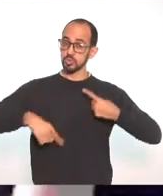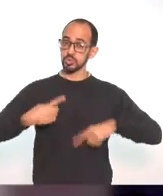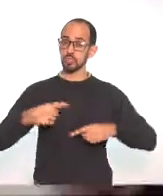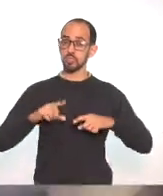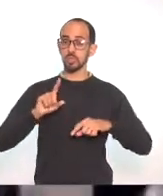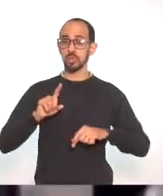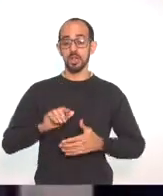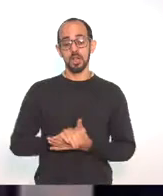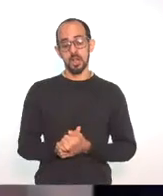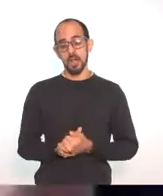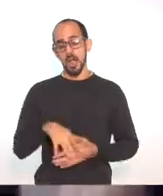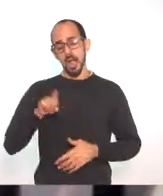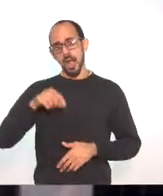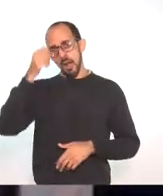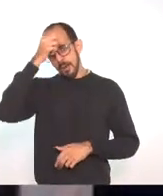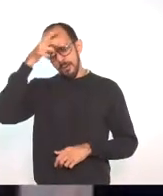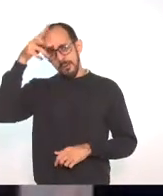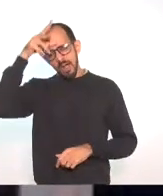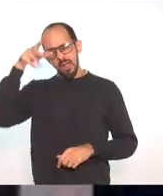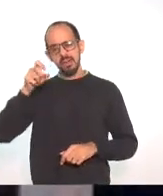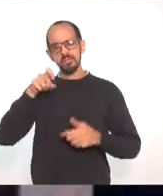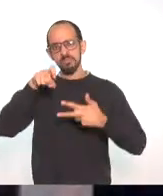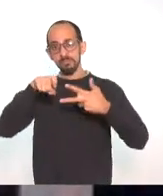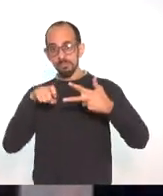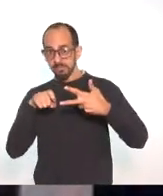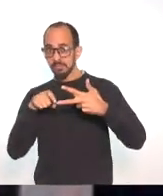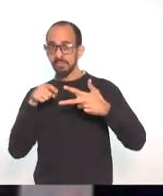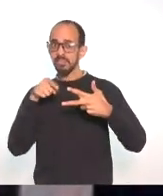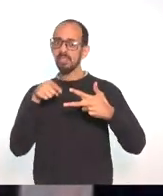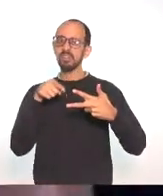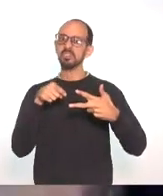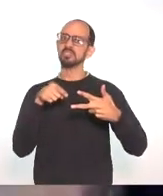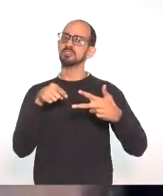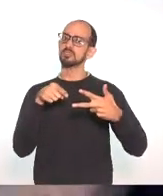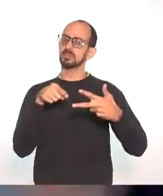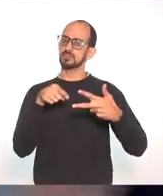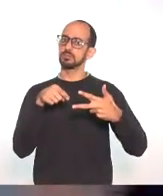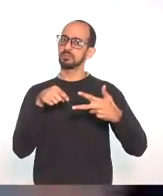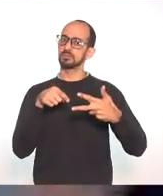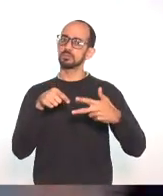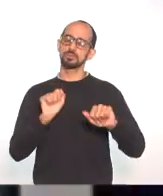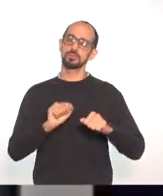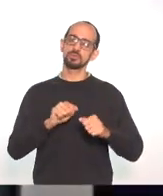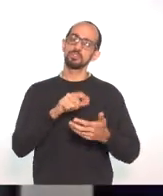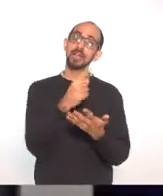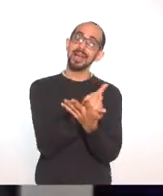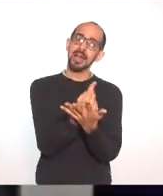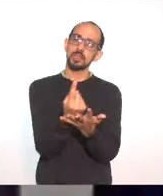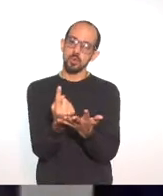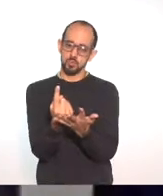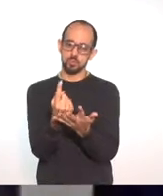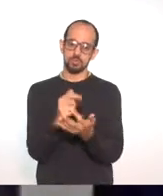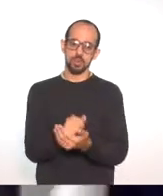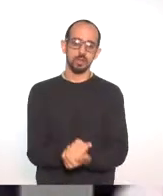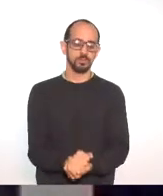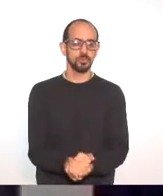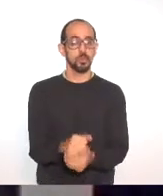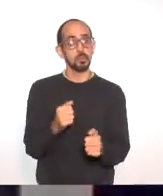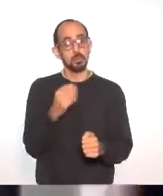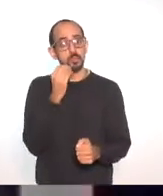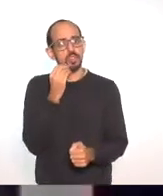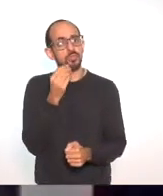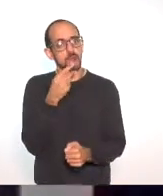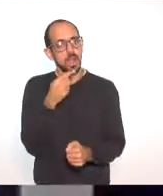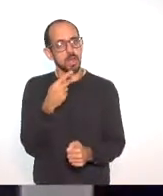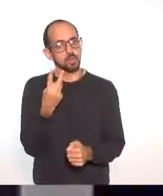o prefeito do município o executivo do município é a b c d e o 202 então mas